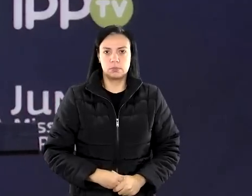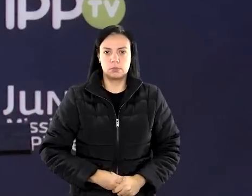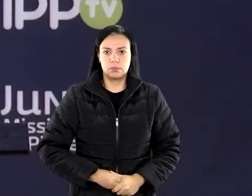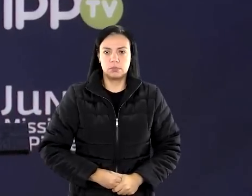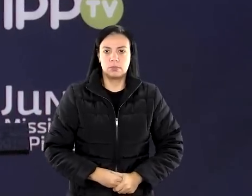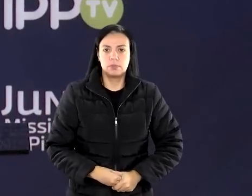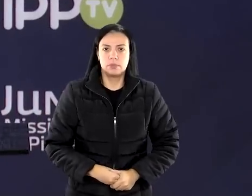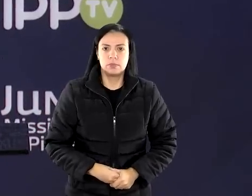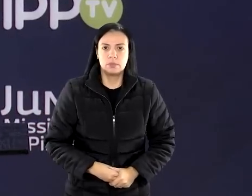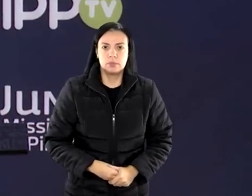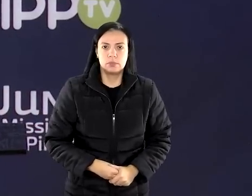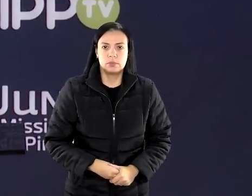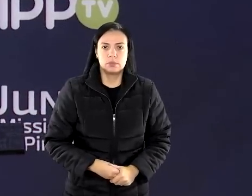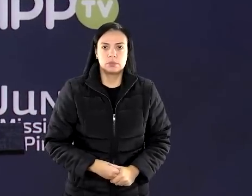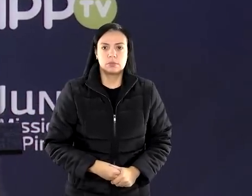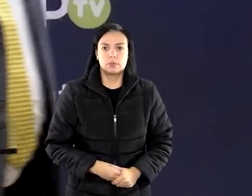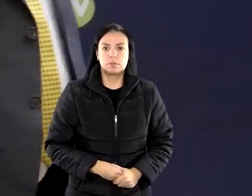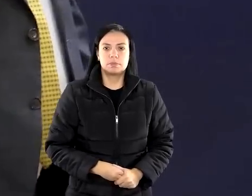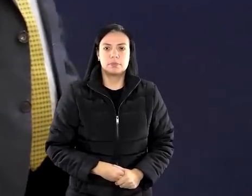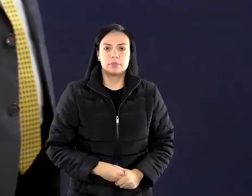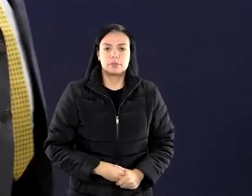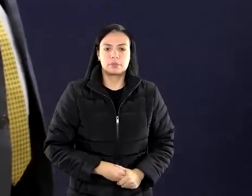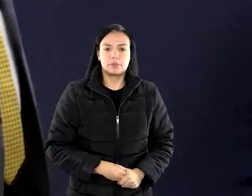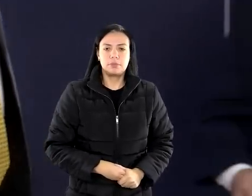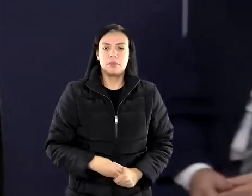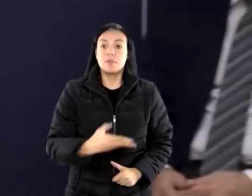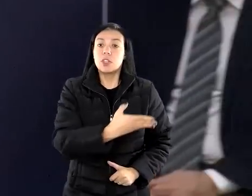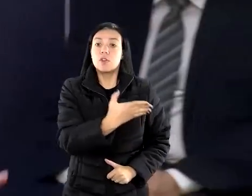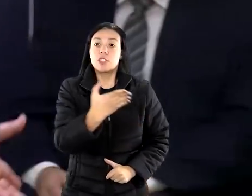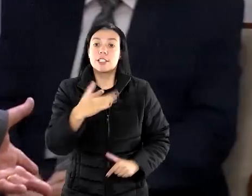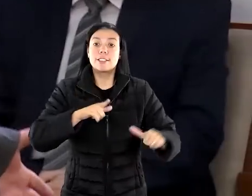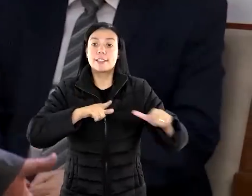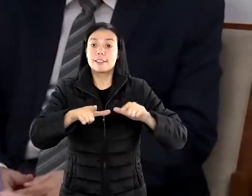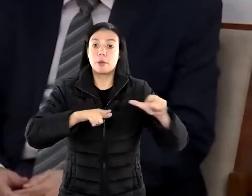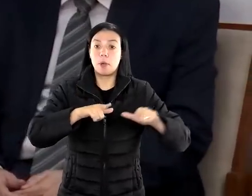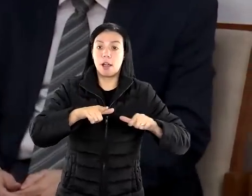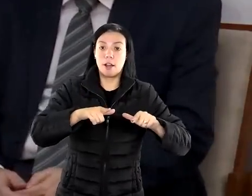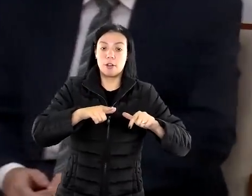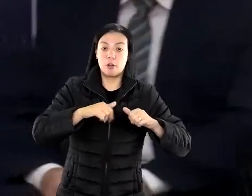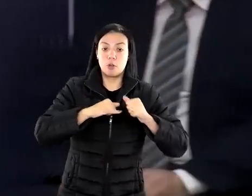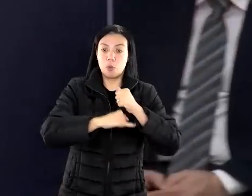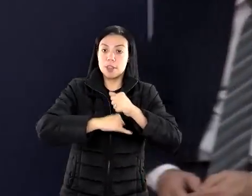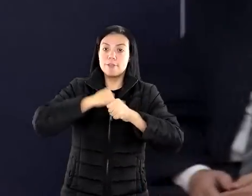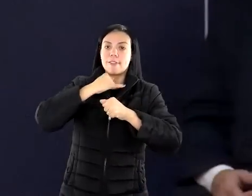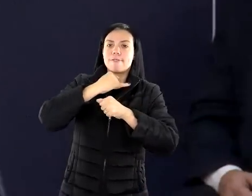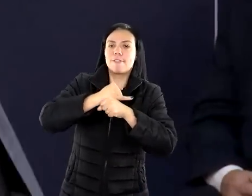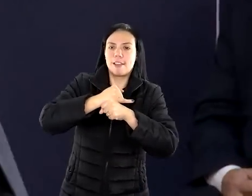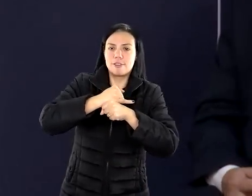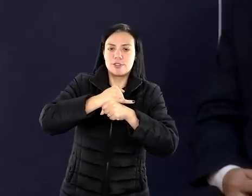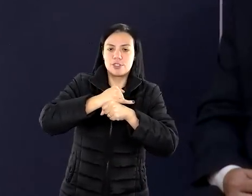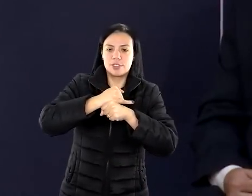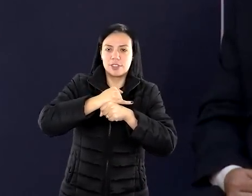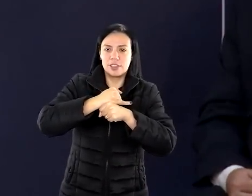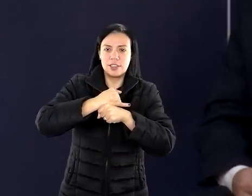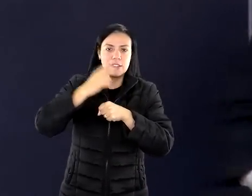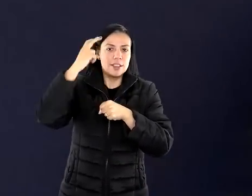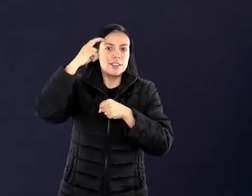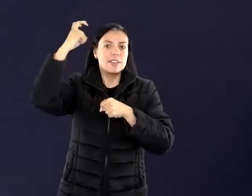Hein? Vocês que são da inteligência artificial. Tem? Vamos usar a inteligência espiritual.